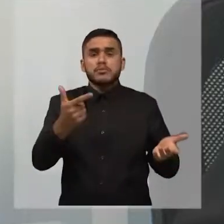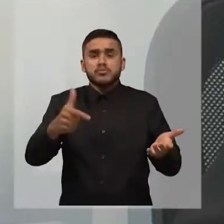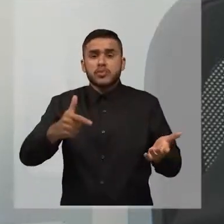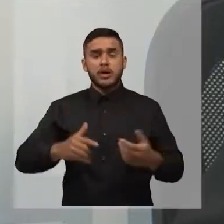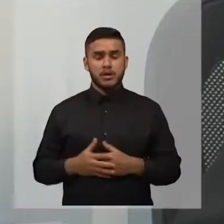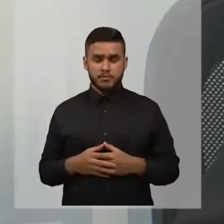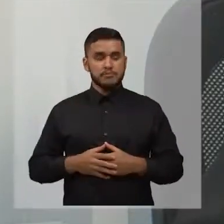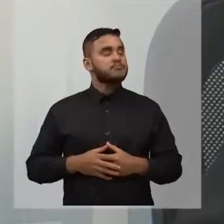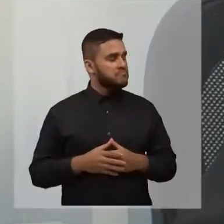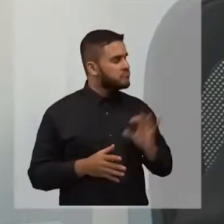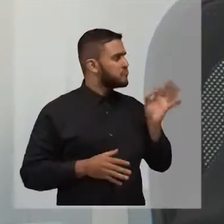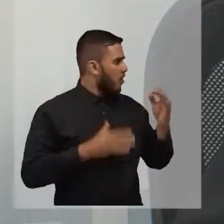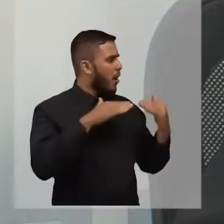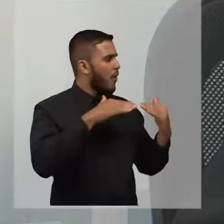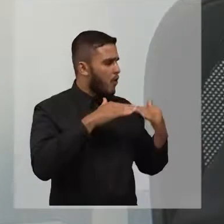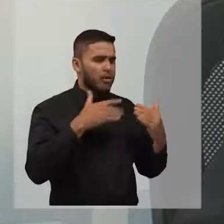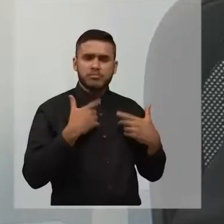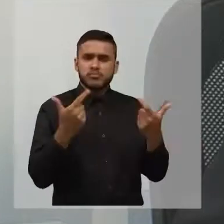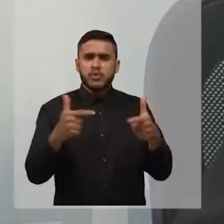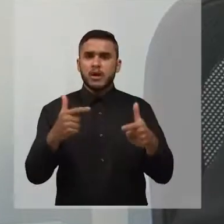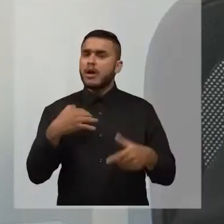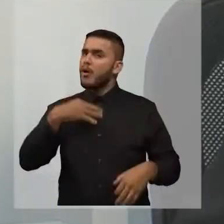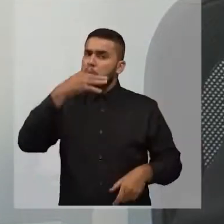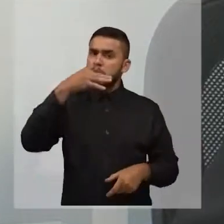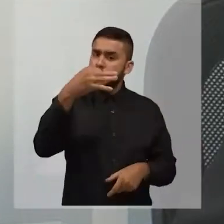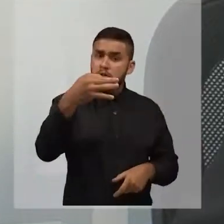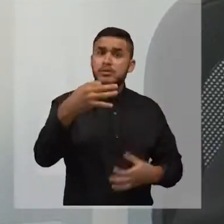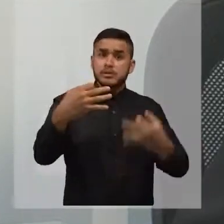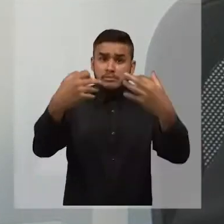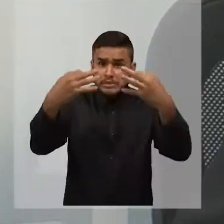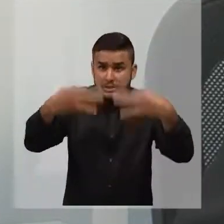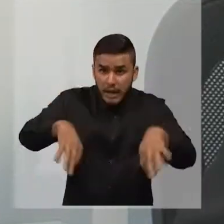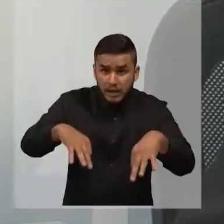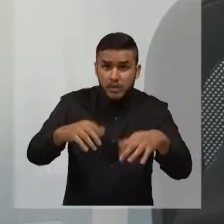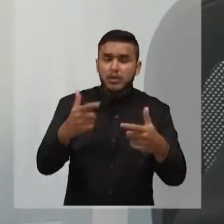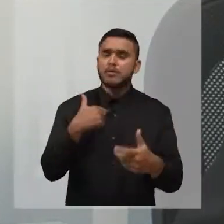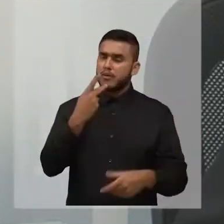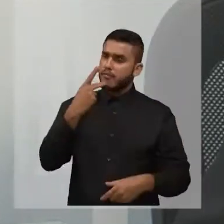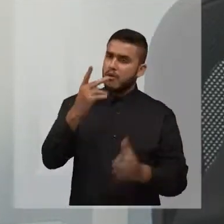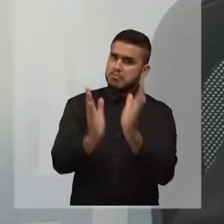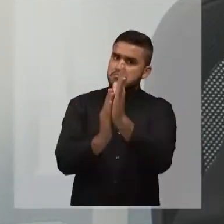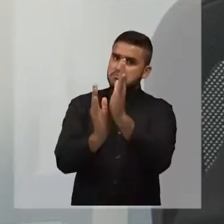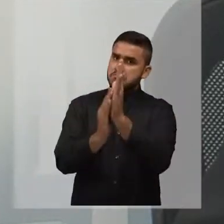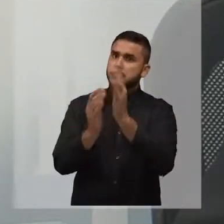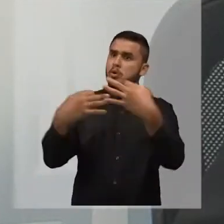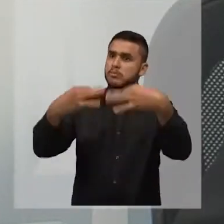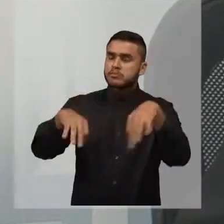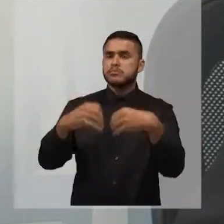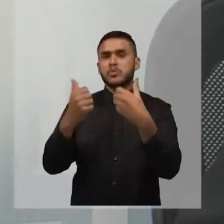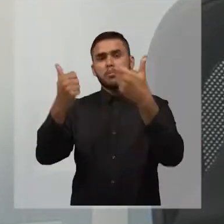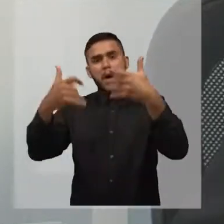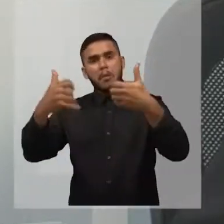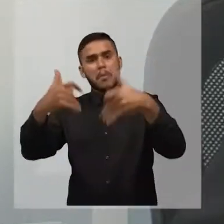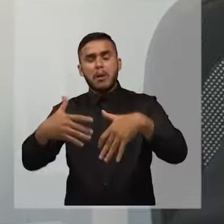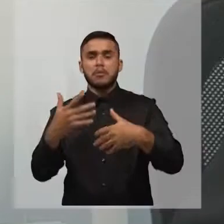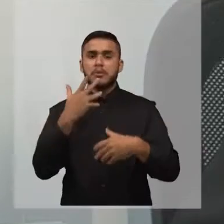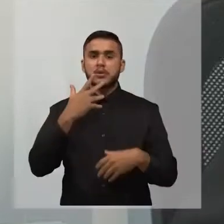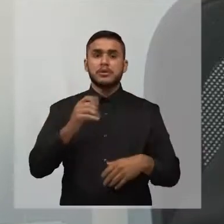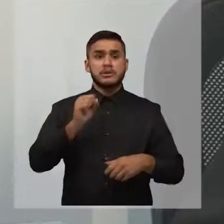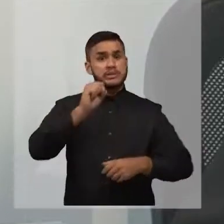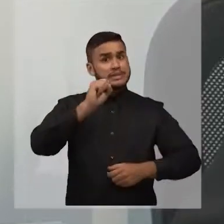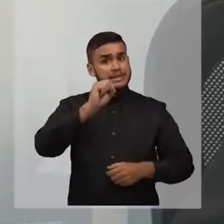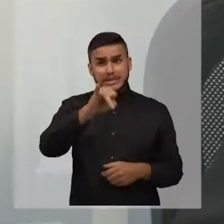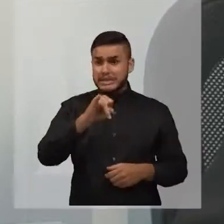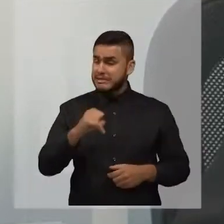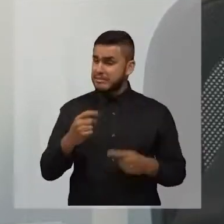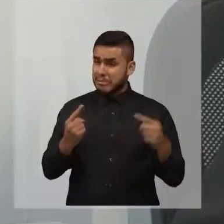está aqui para analisar. Quando se fizer coisas positivas, a gente vai, sem dúvida, apoiar. E quando fizer coisas que